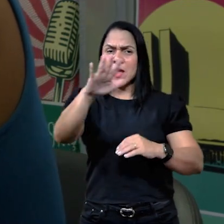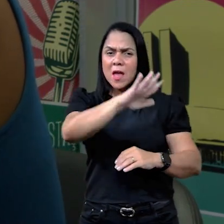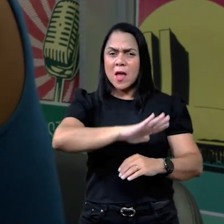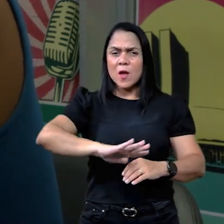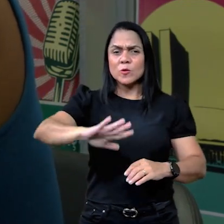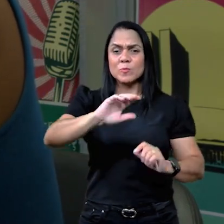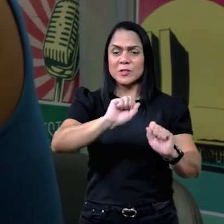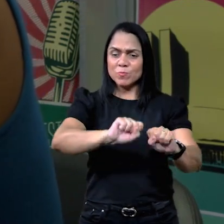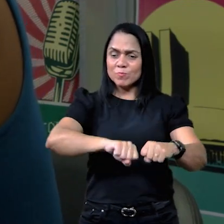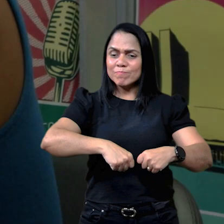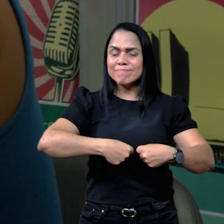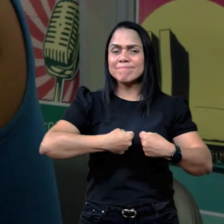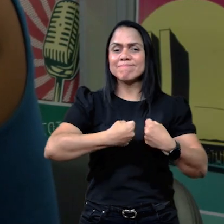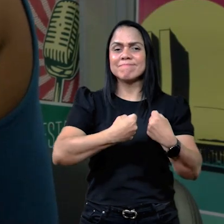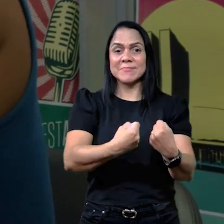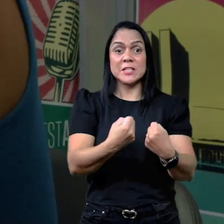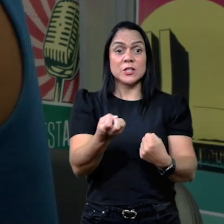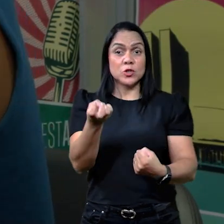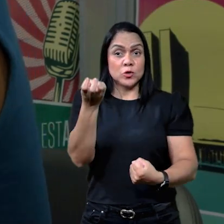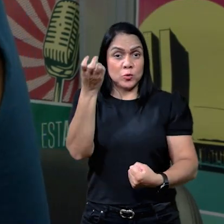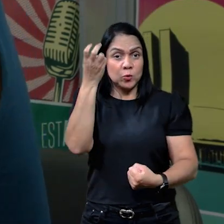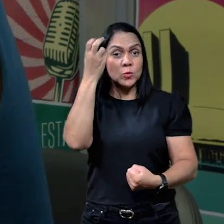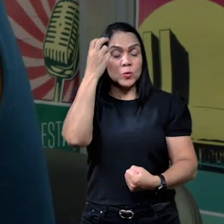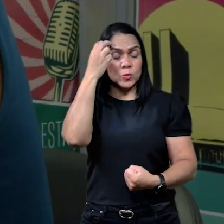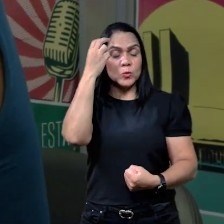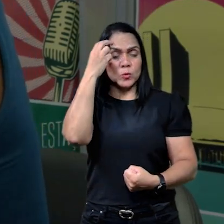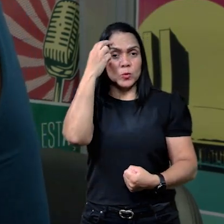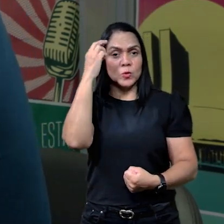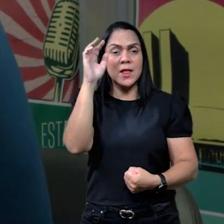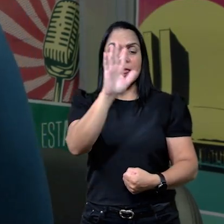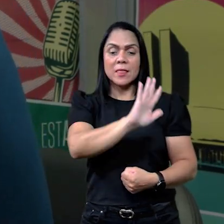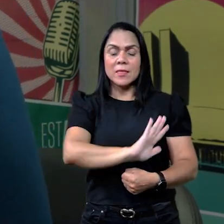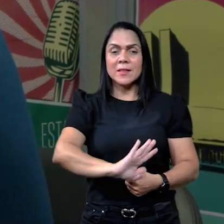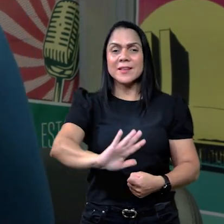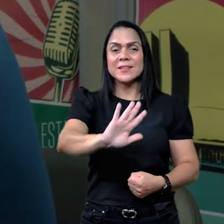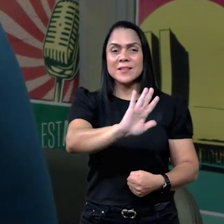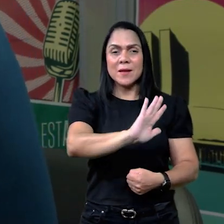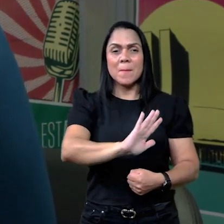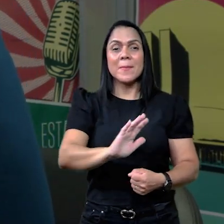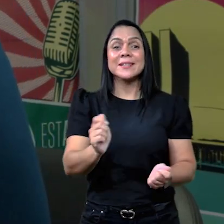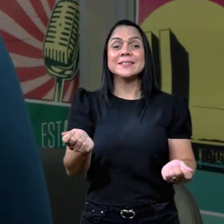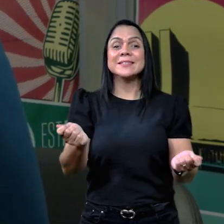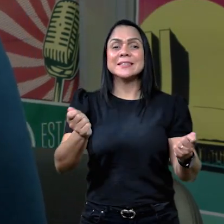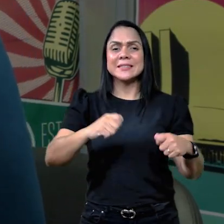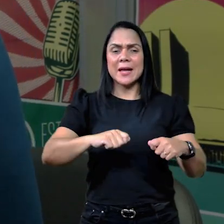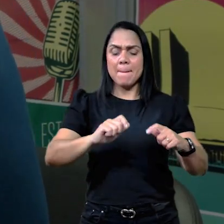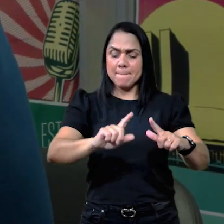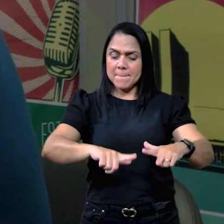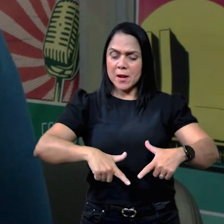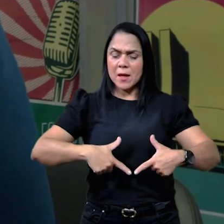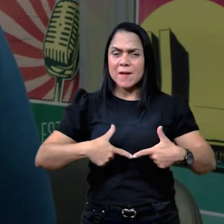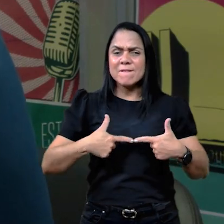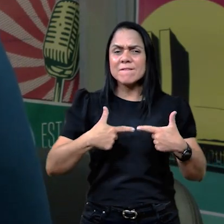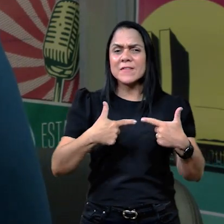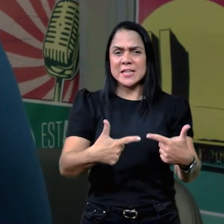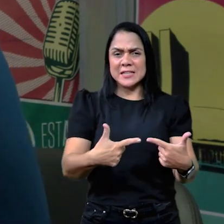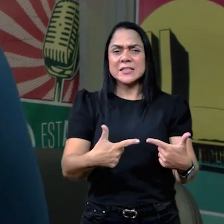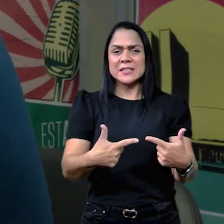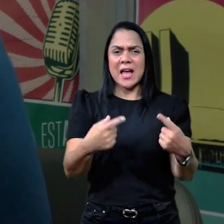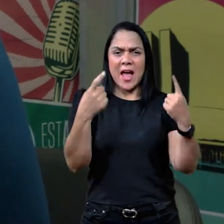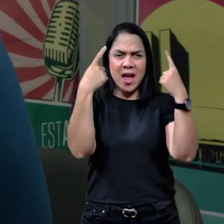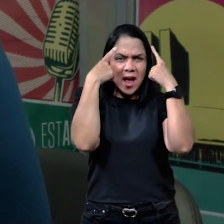permanência desses modos de vida, de cultura, é que nesses ambientes que foi possível com muito enfrentamento, né,